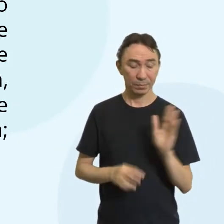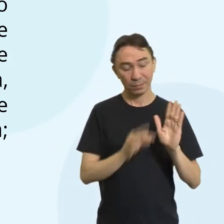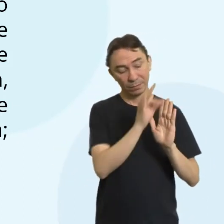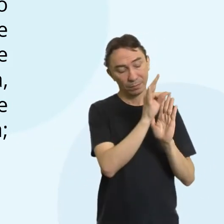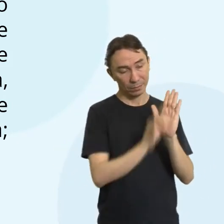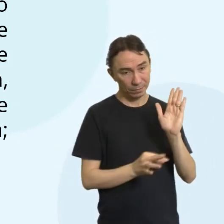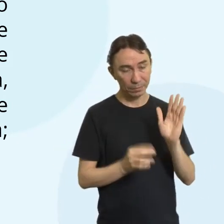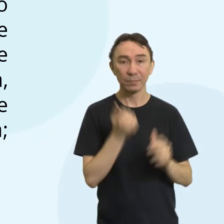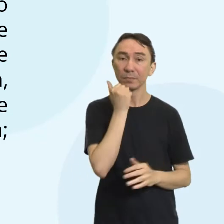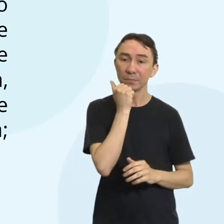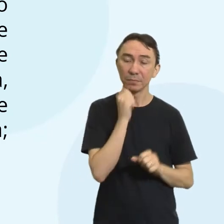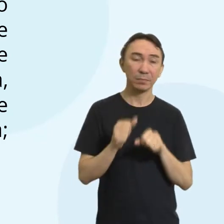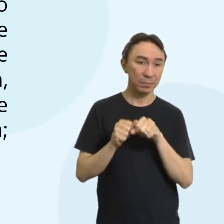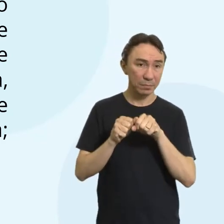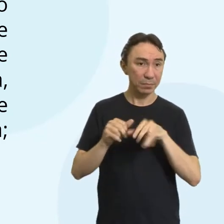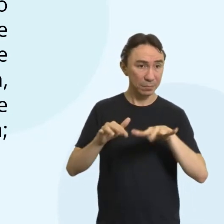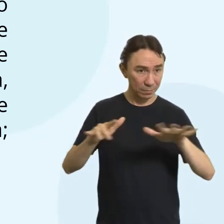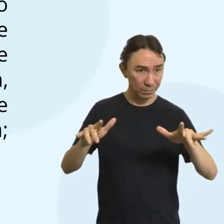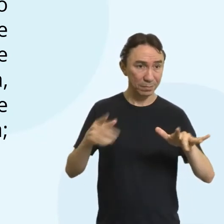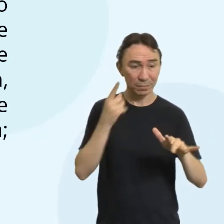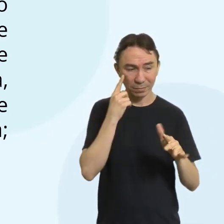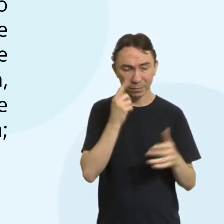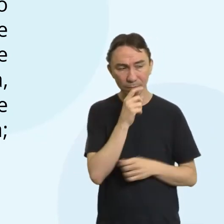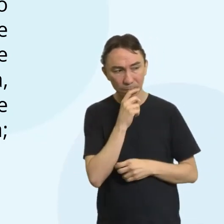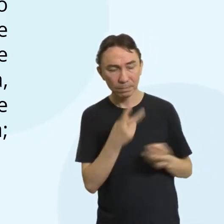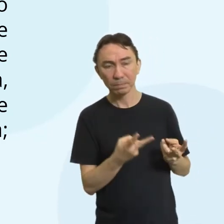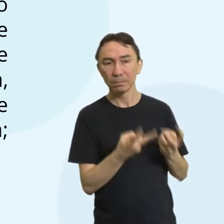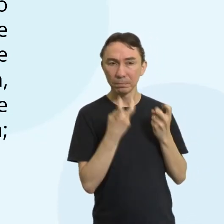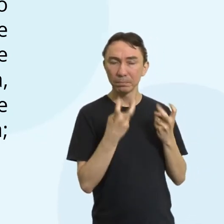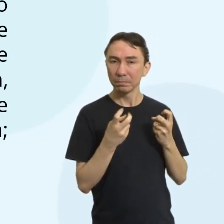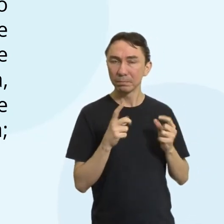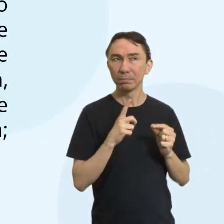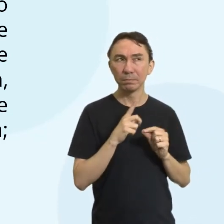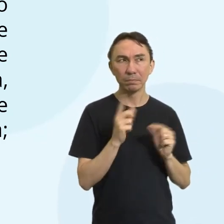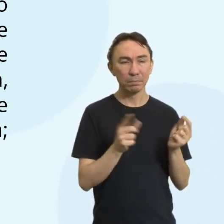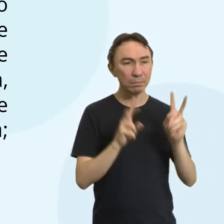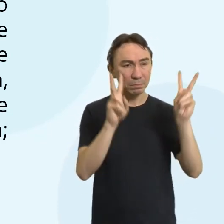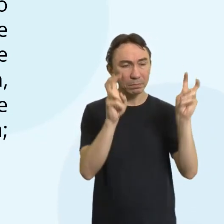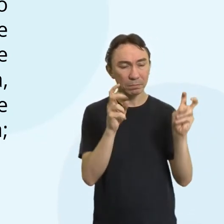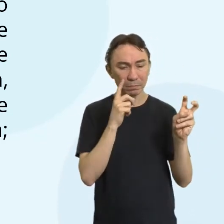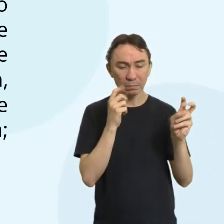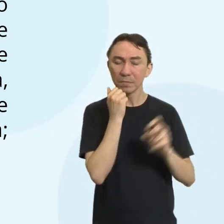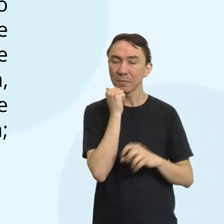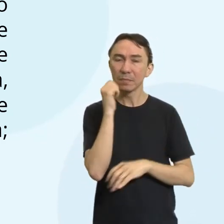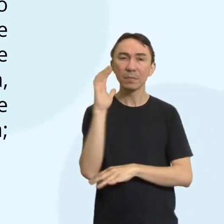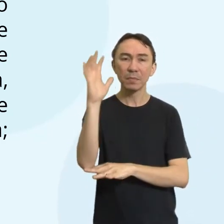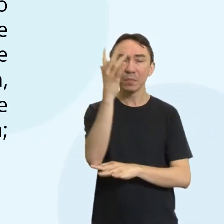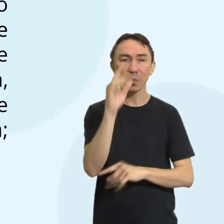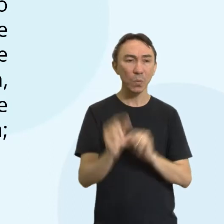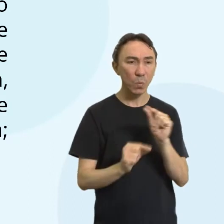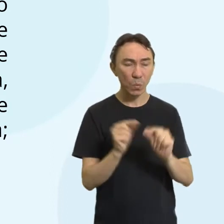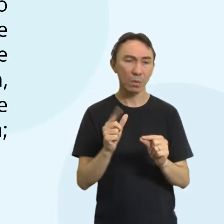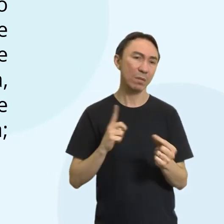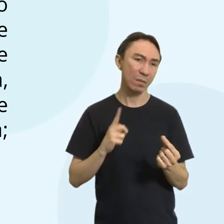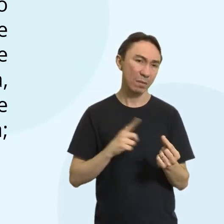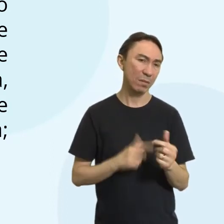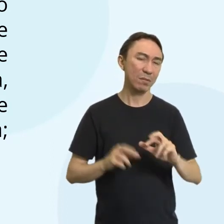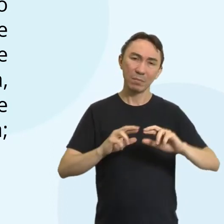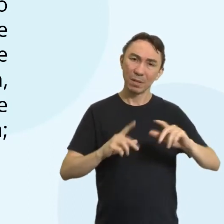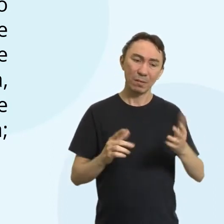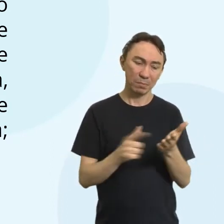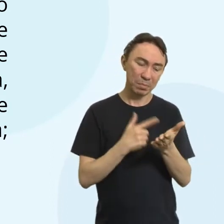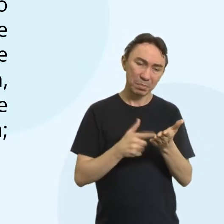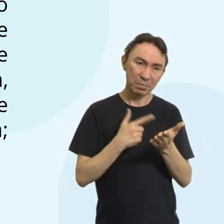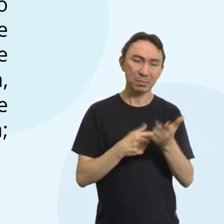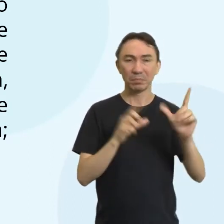divulgação científica que tratem de temáticas de ciências da natureza, disponíveis em diferentes mídias, considerando a apresentação